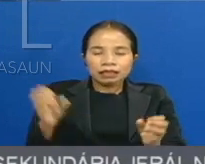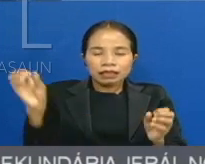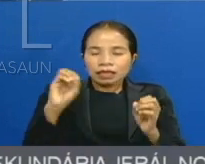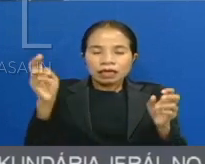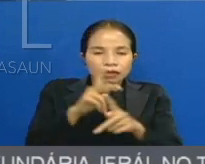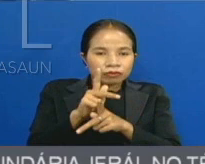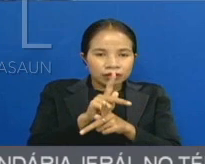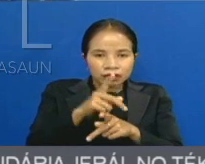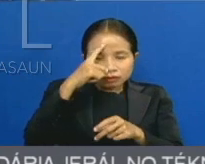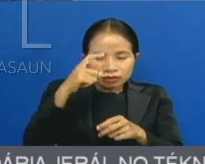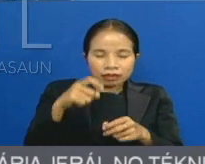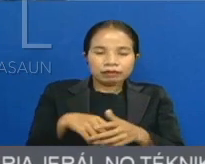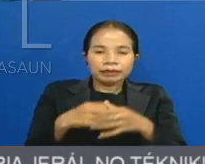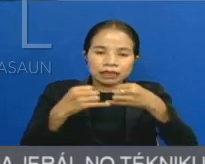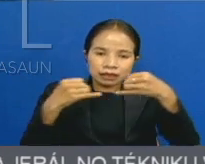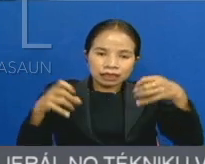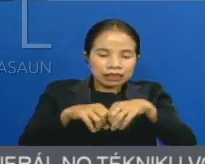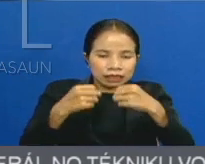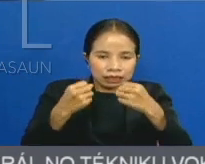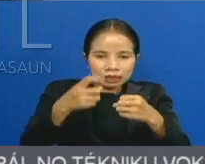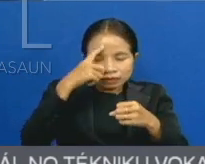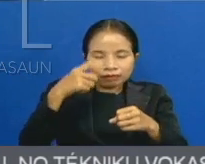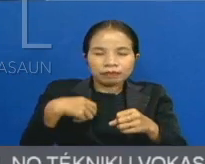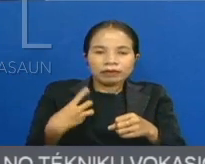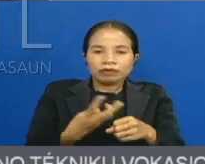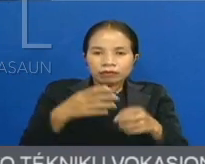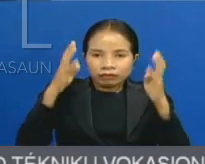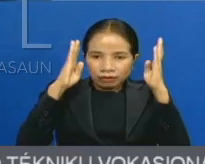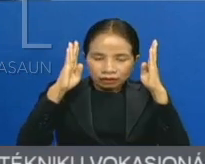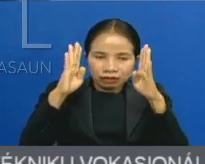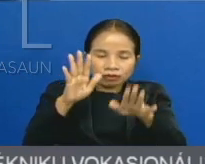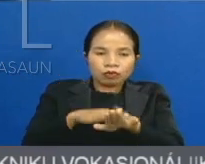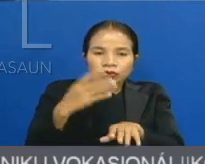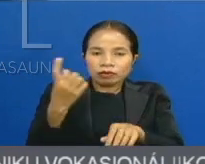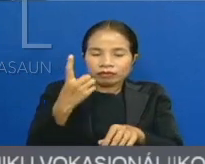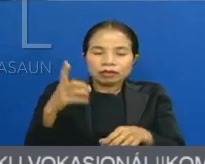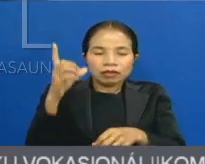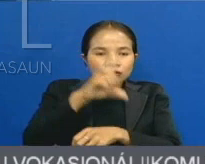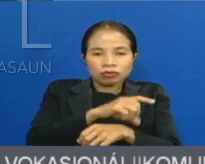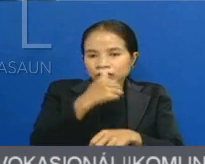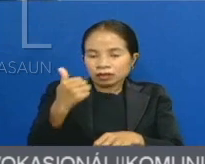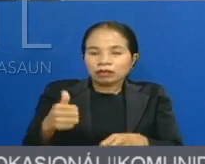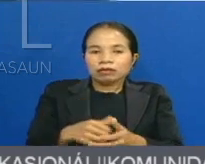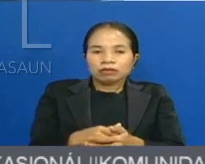também talento coto mais bem a mim foi na fato em chamar atenção cada lorunse lo macansa né autoridade.